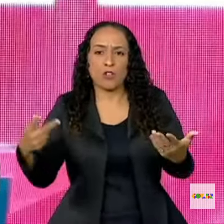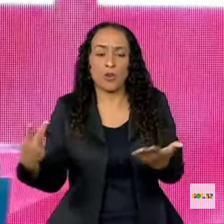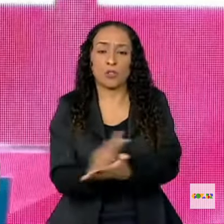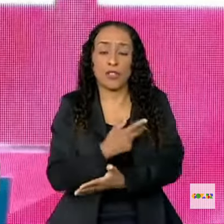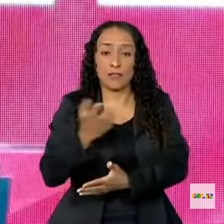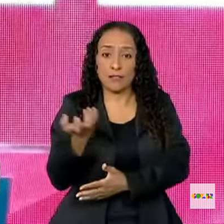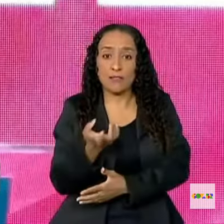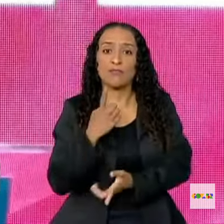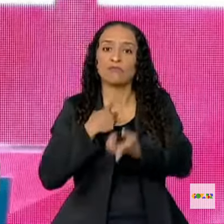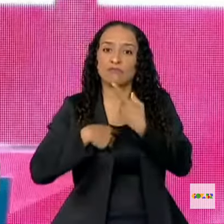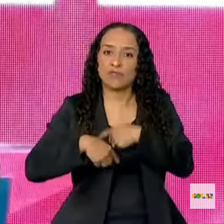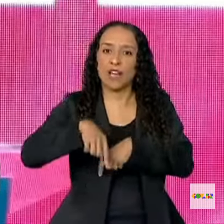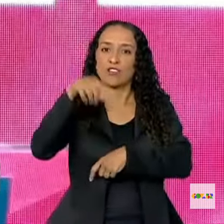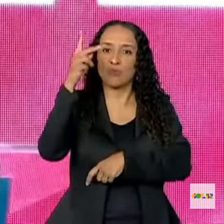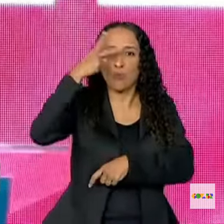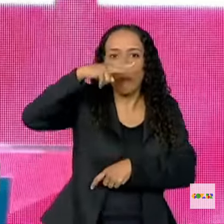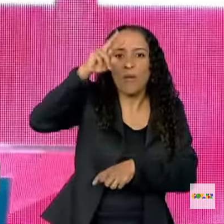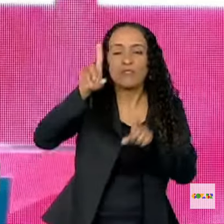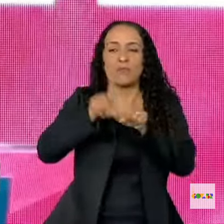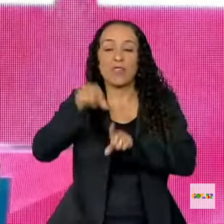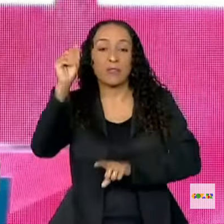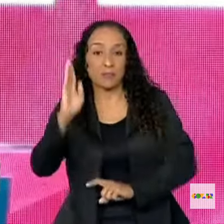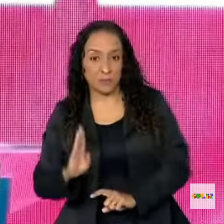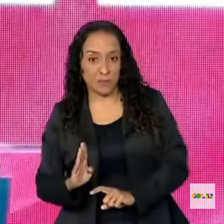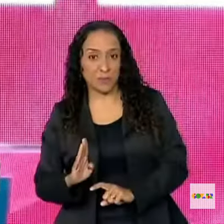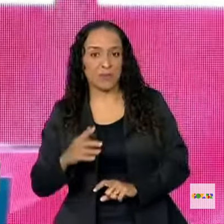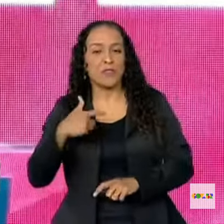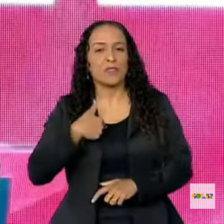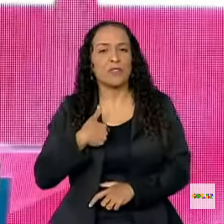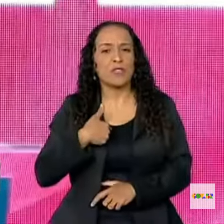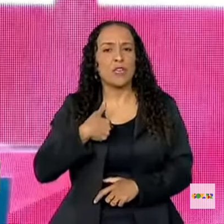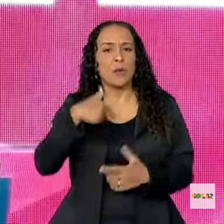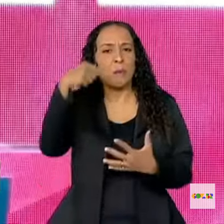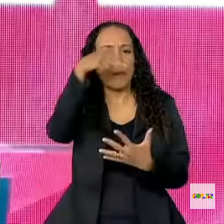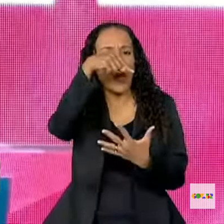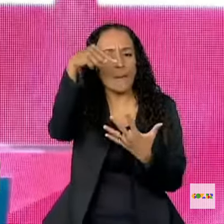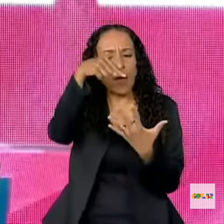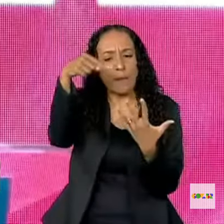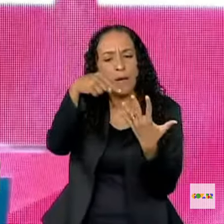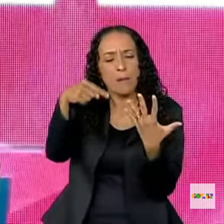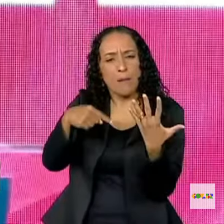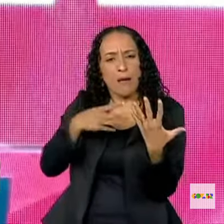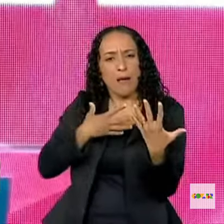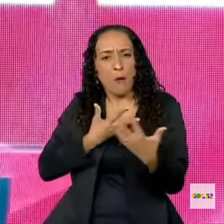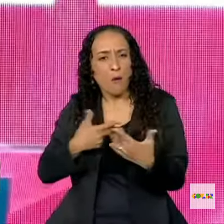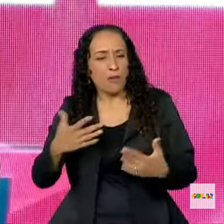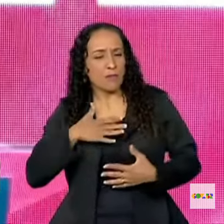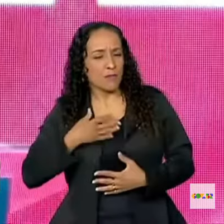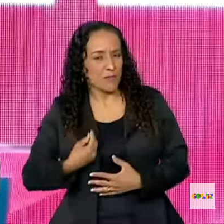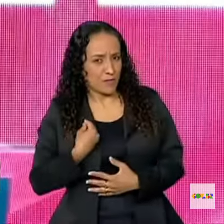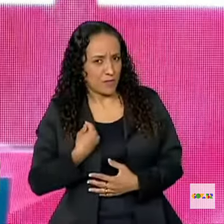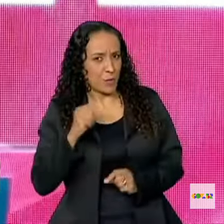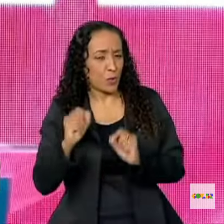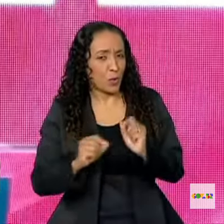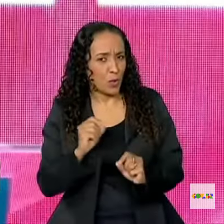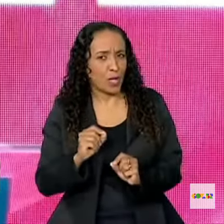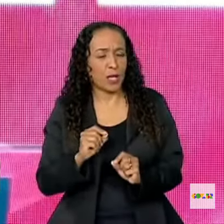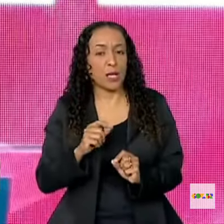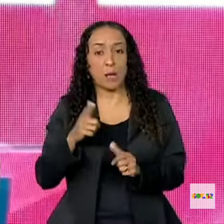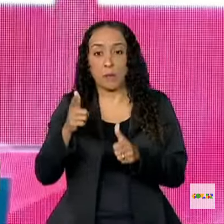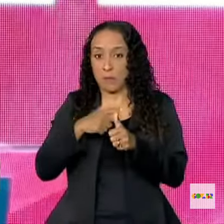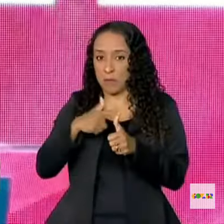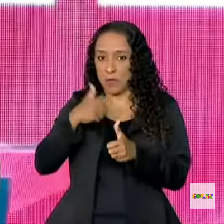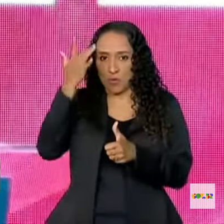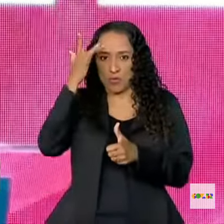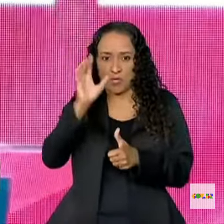que aconteça no México e no Brasil e eu defini algumas coisas na minha vida primeiro eu não sei se